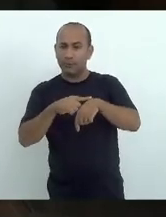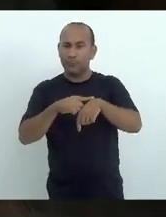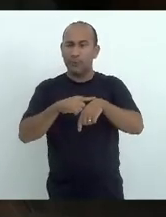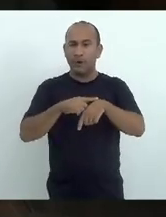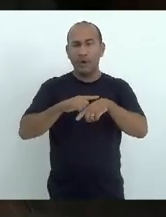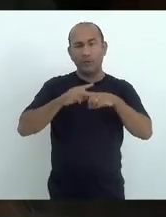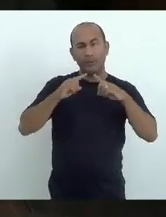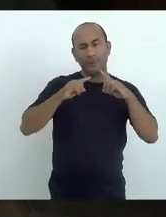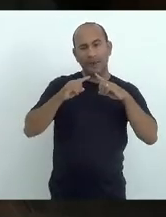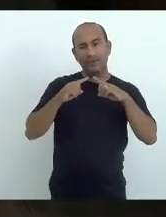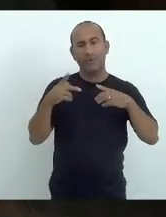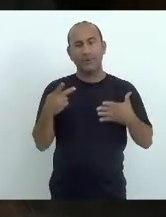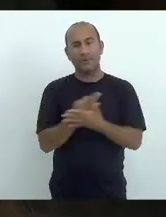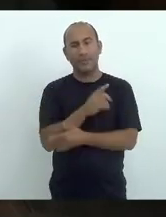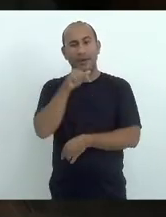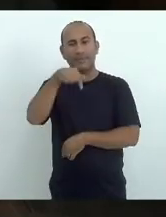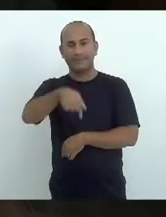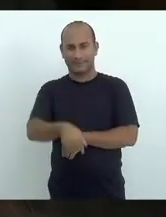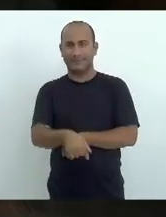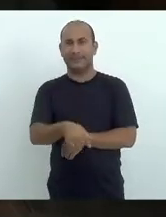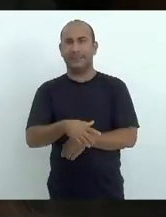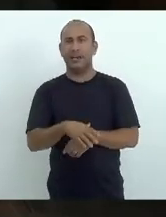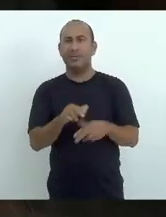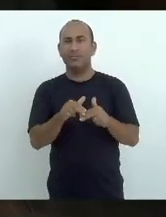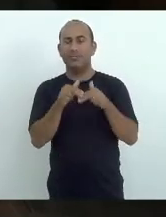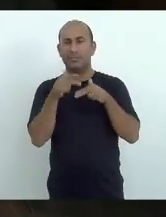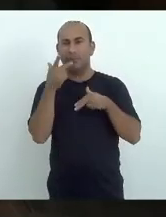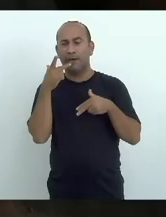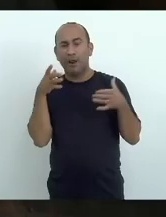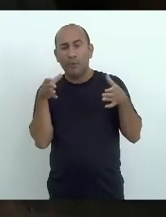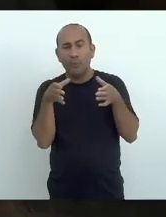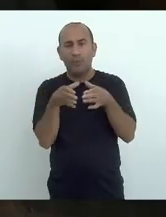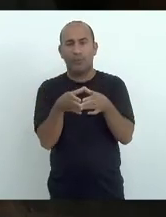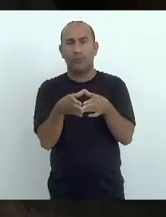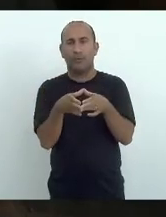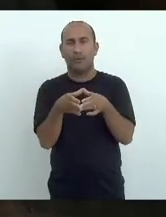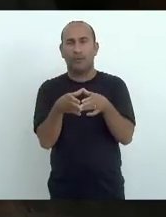travamos aqui sobre o pacote